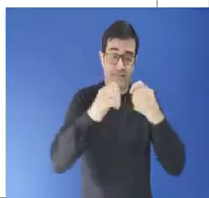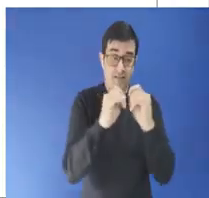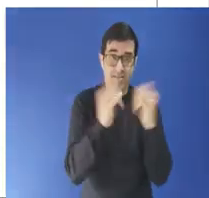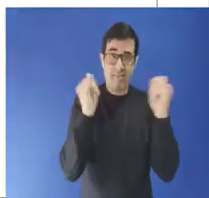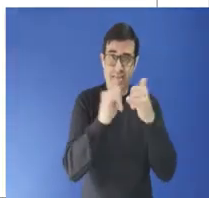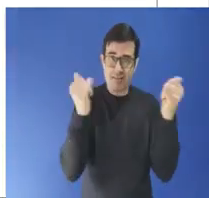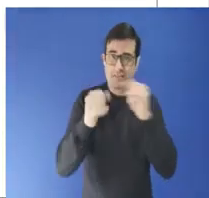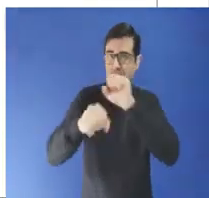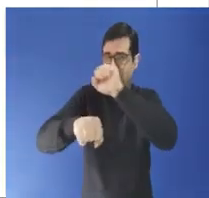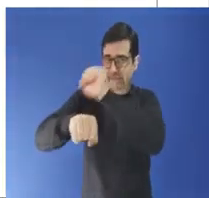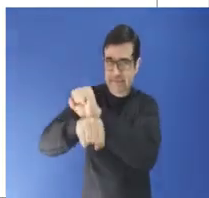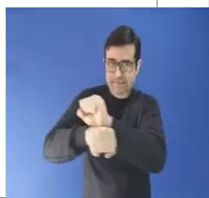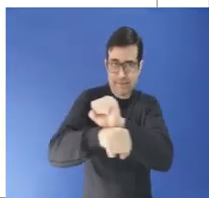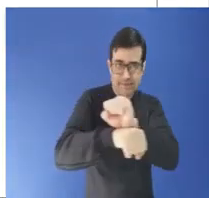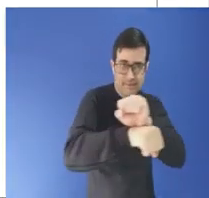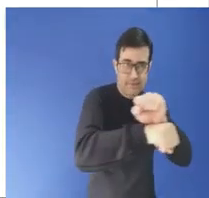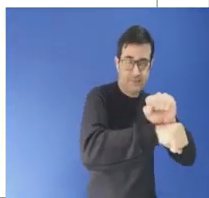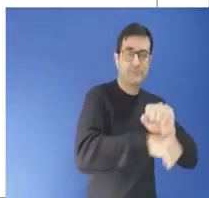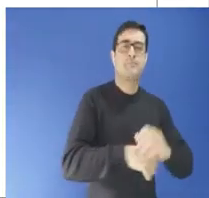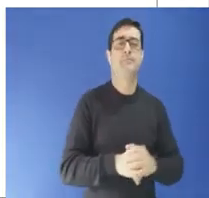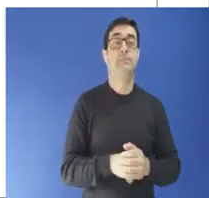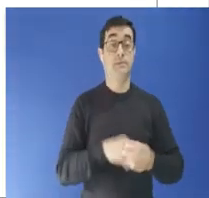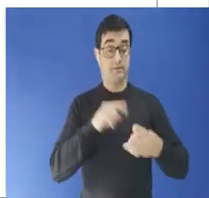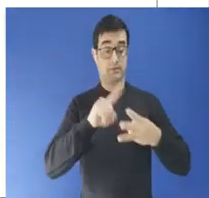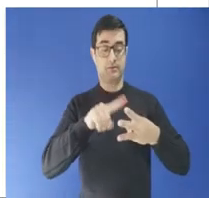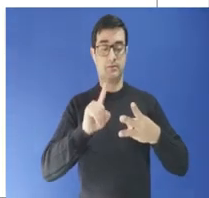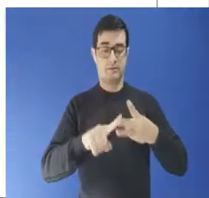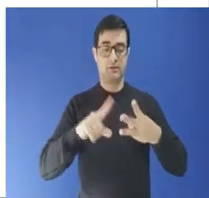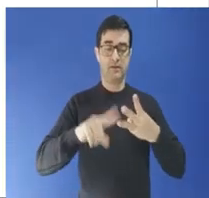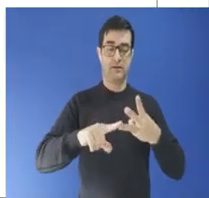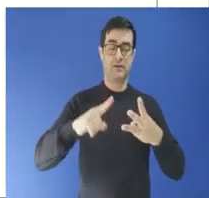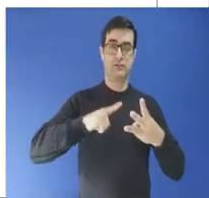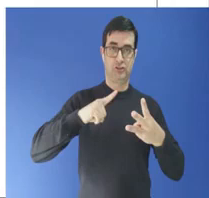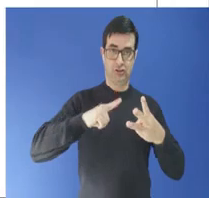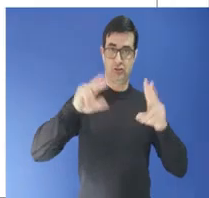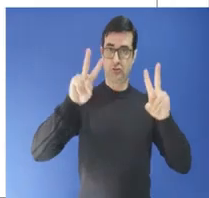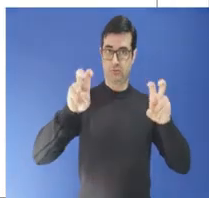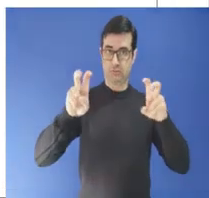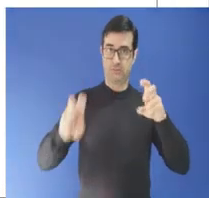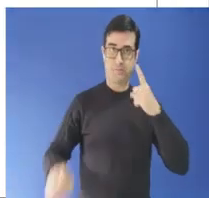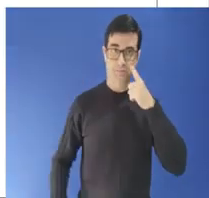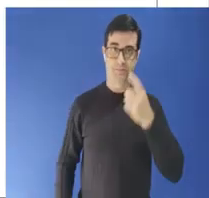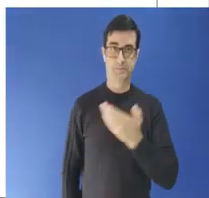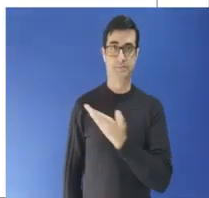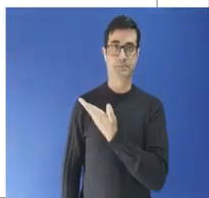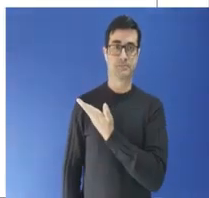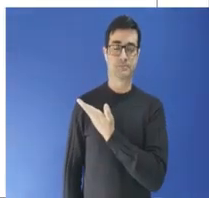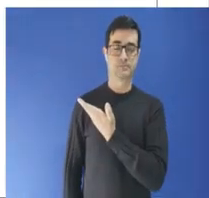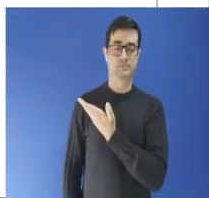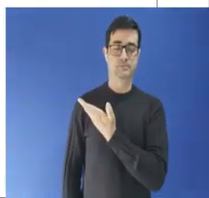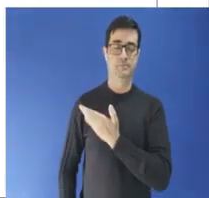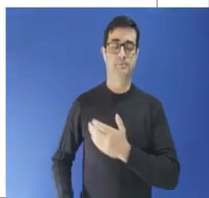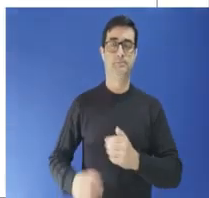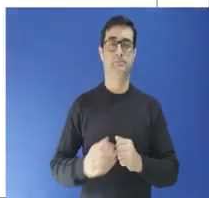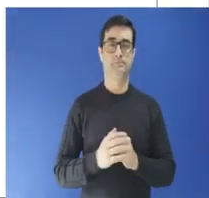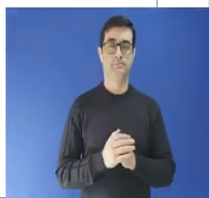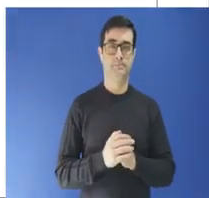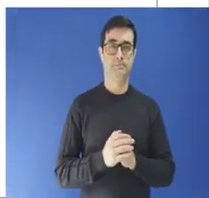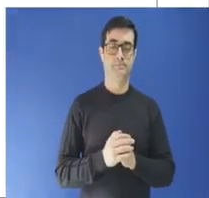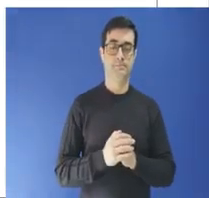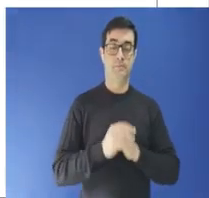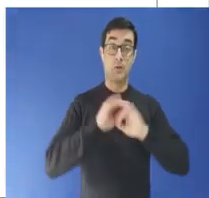estável, energeticamente favorável. Nós temos três tipos de ligação. Nós temos a ligação iônica,